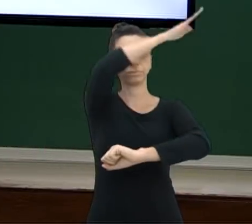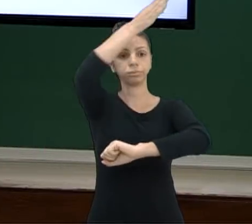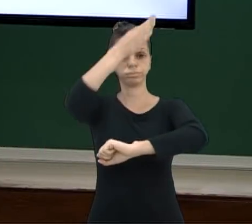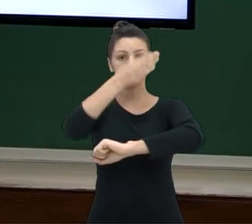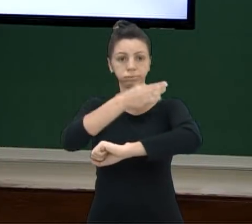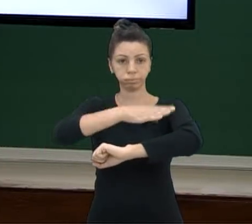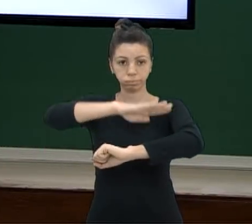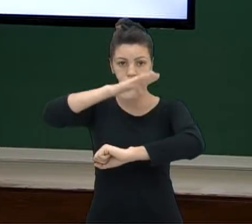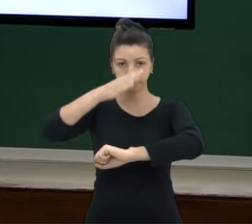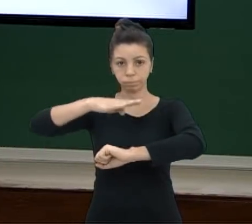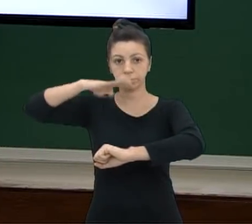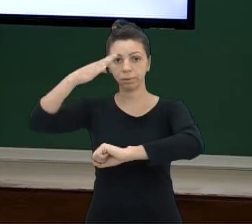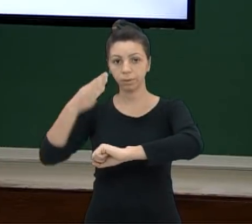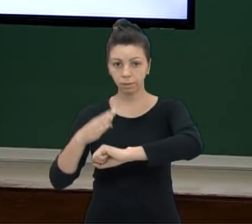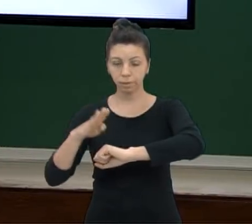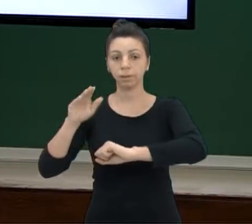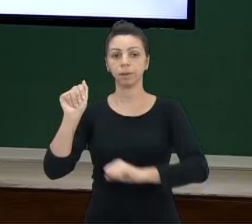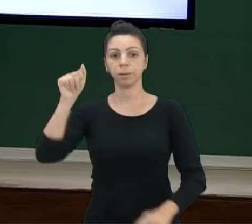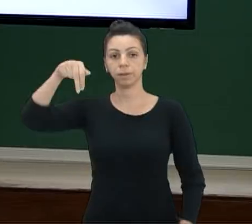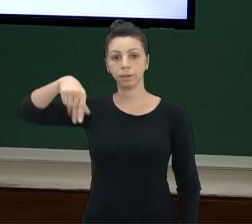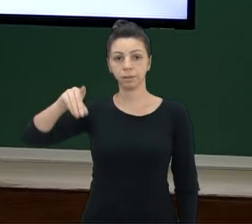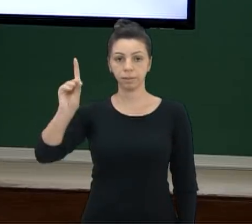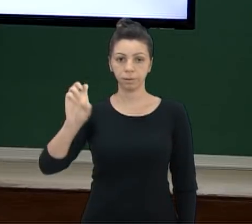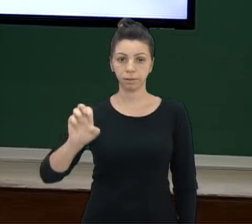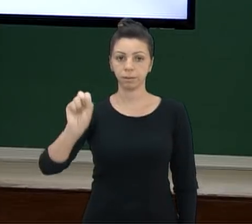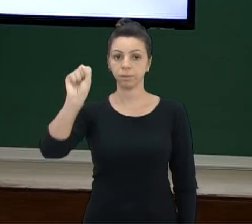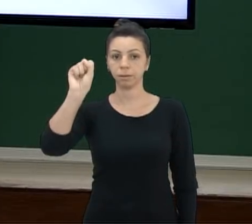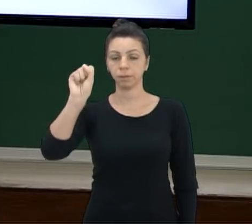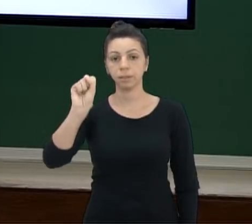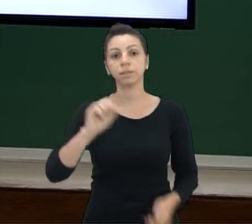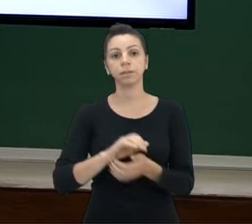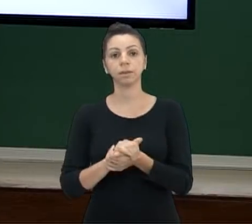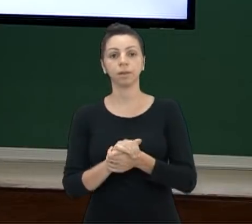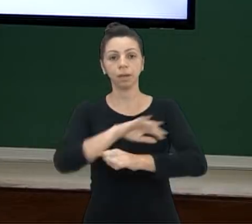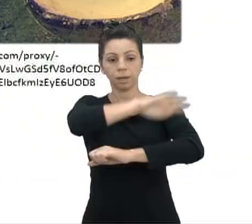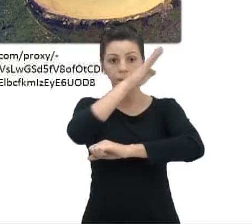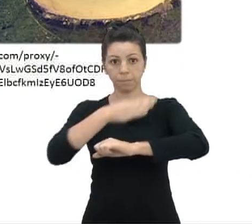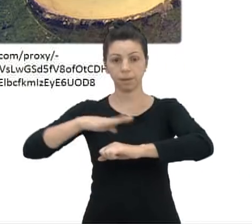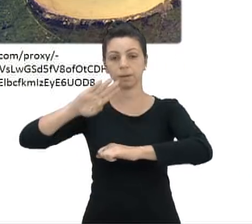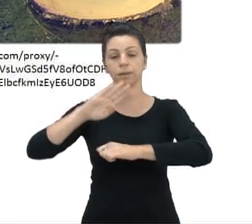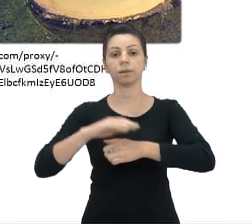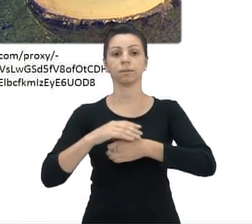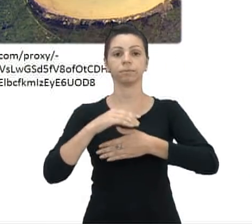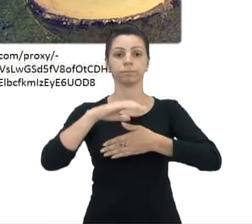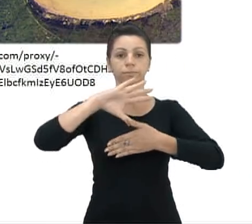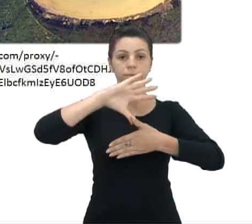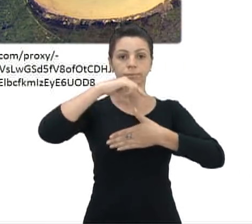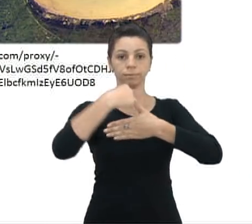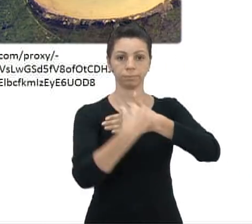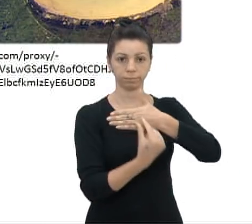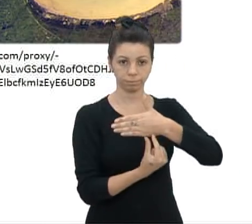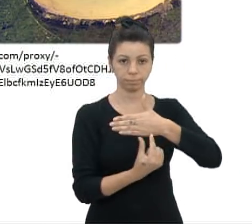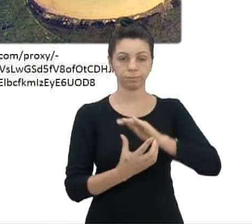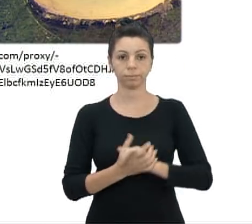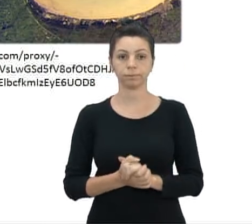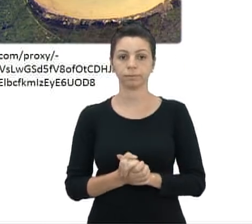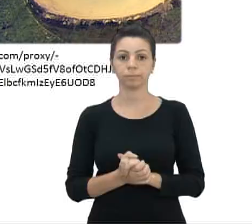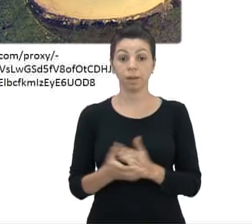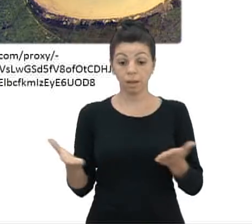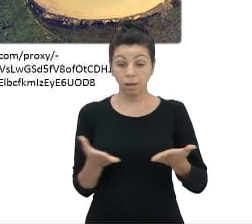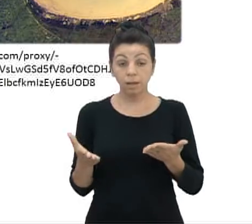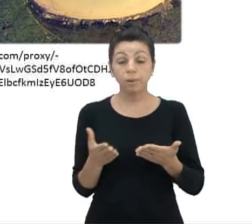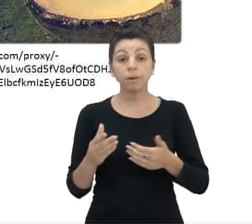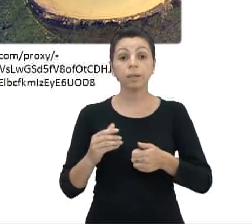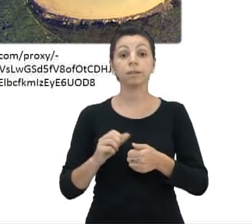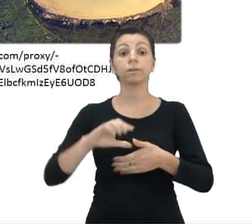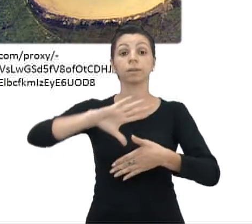Andes. Então, Cordilheira dos Andes, América Andina. Aqui, nós vamos ver a América Latina. Quais